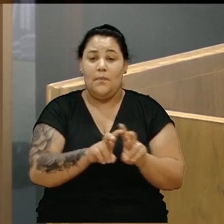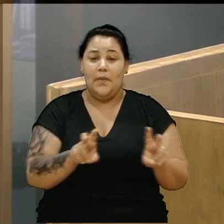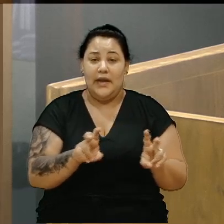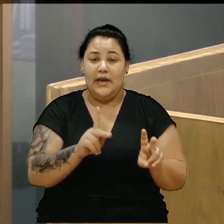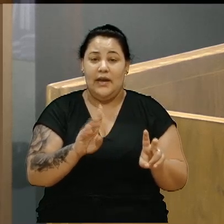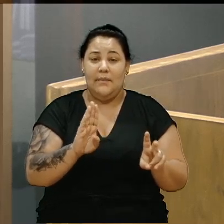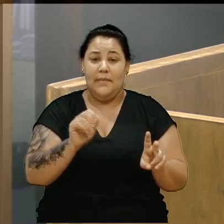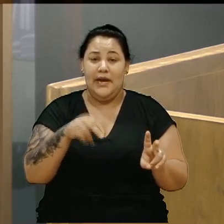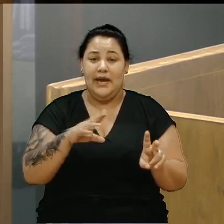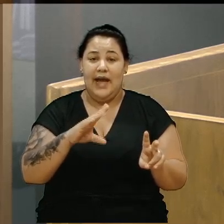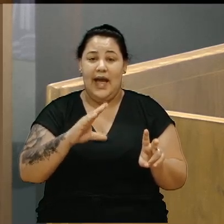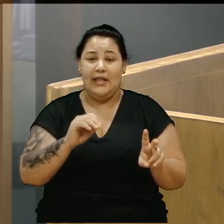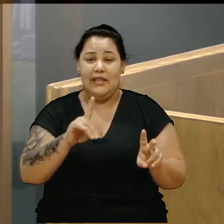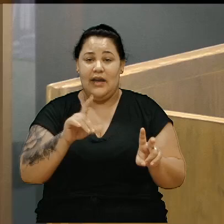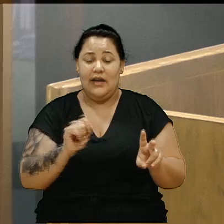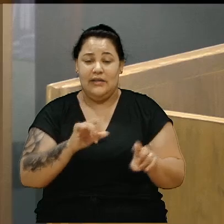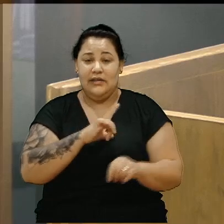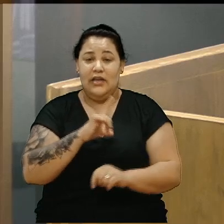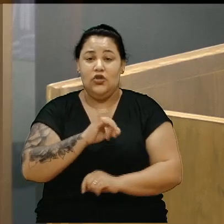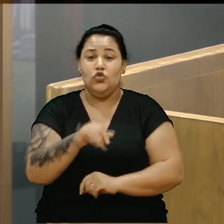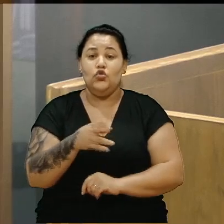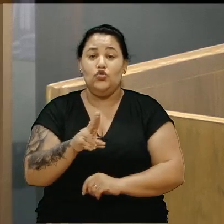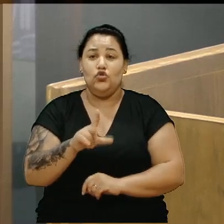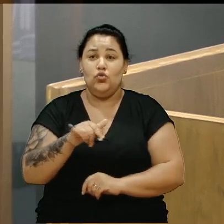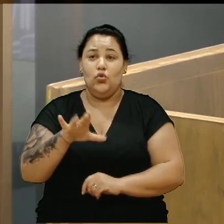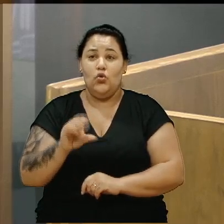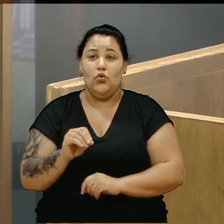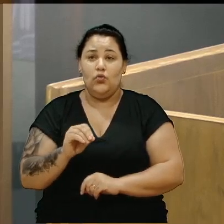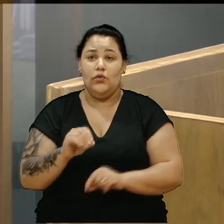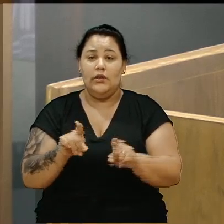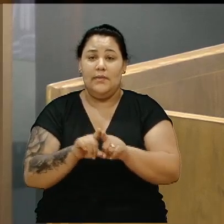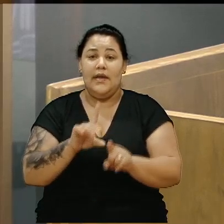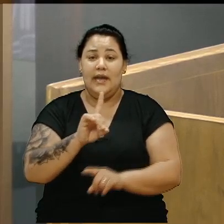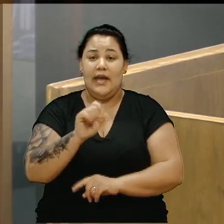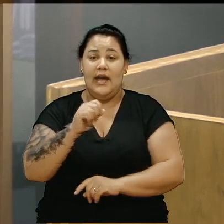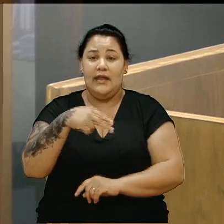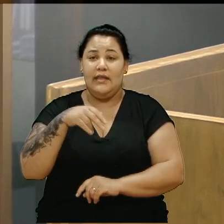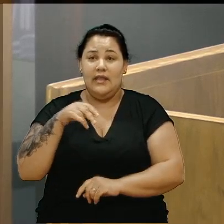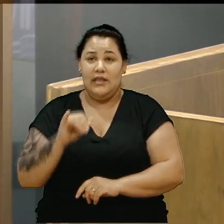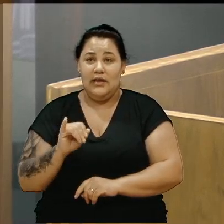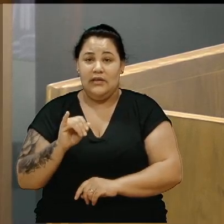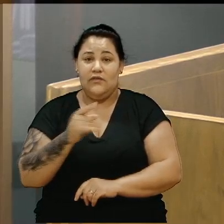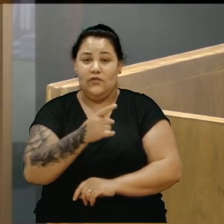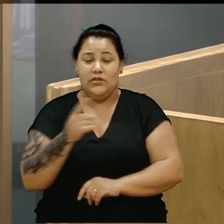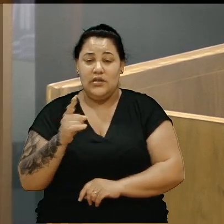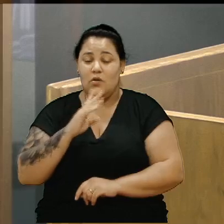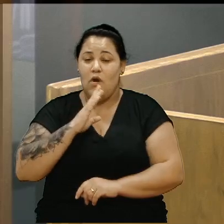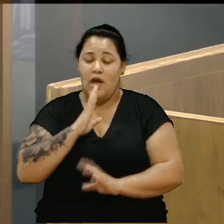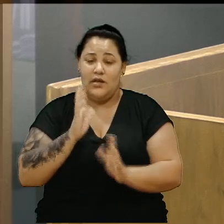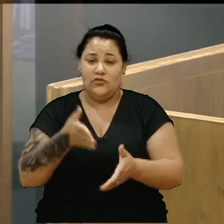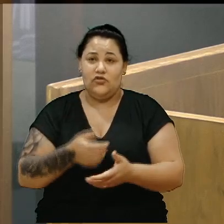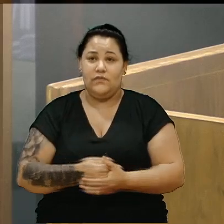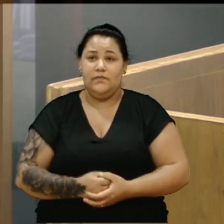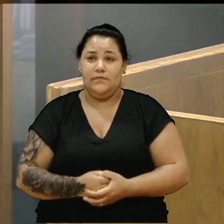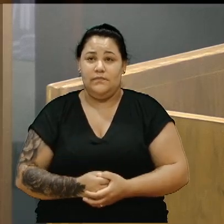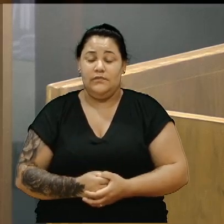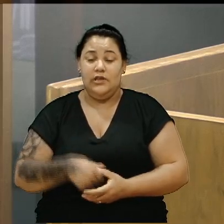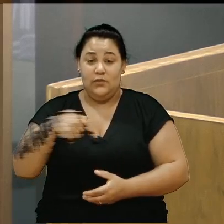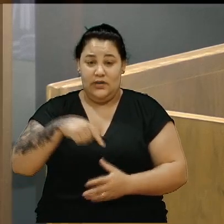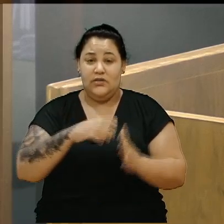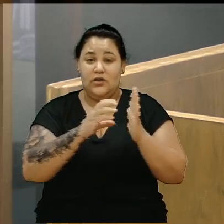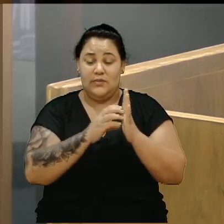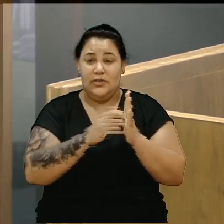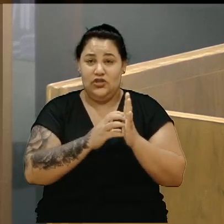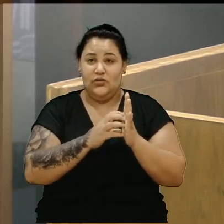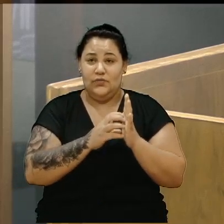temos o Júlio, que está lá, o Júlio, e a Dani Camargo, que todos conhecem. Então, esse é o nosso Partido